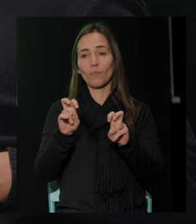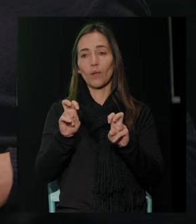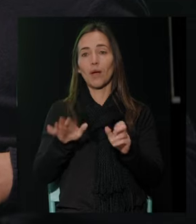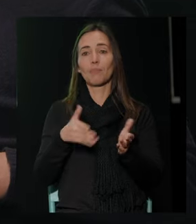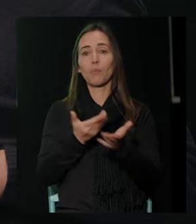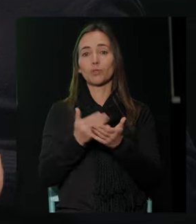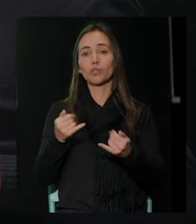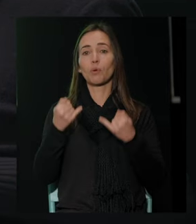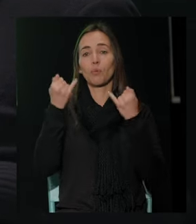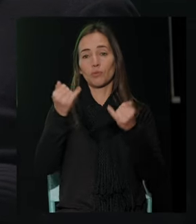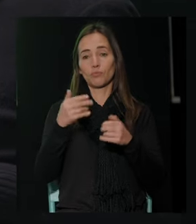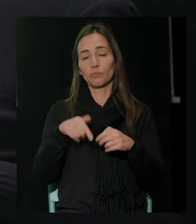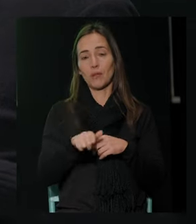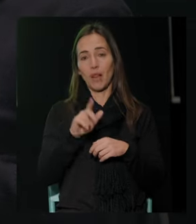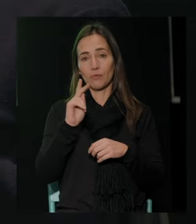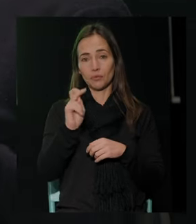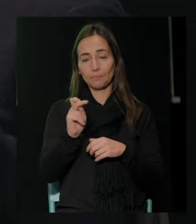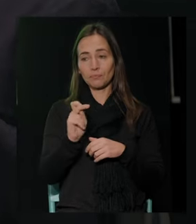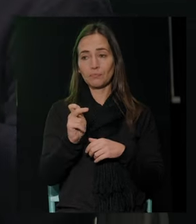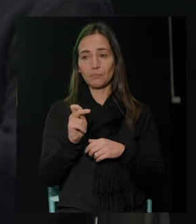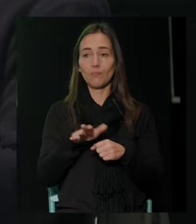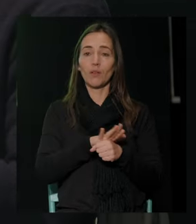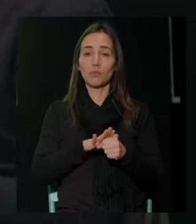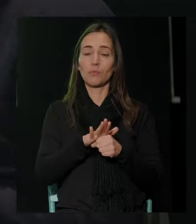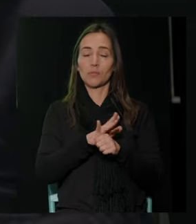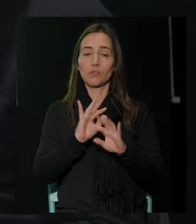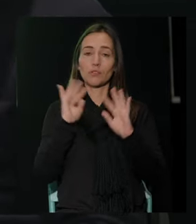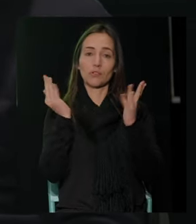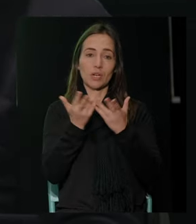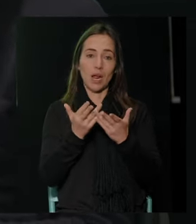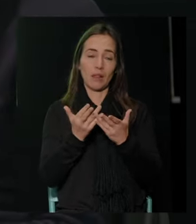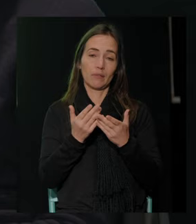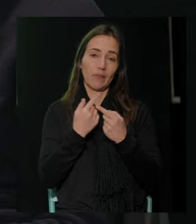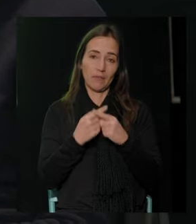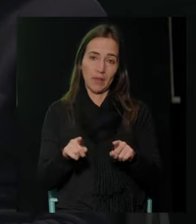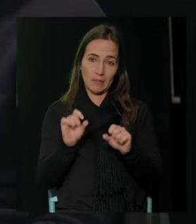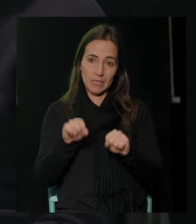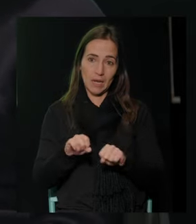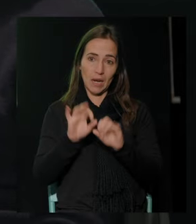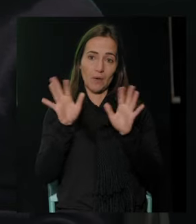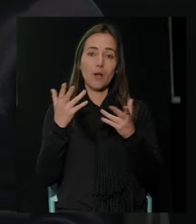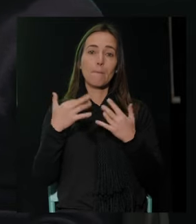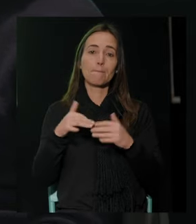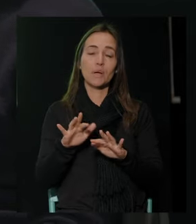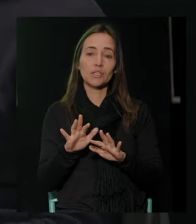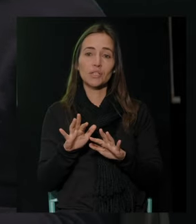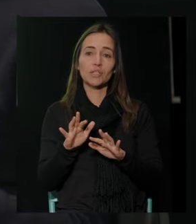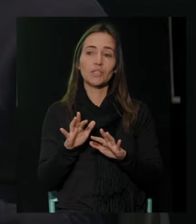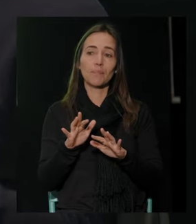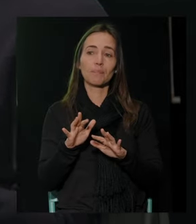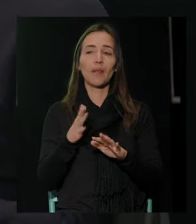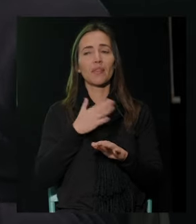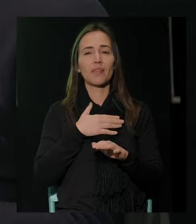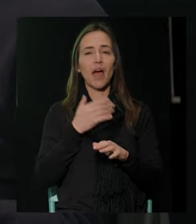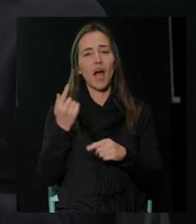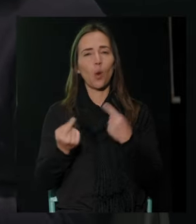para o próximo milénio, num contexto obviamente diferente, mas deu-me